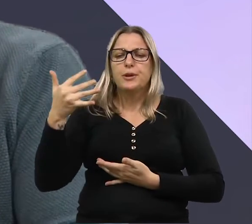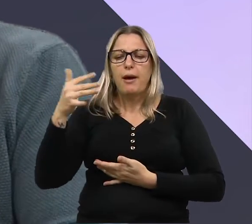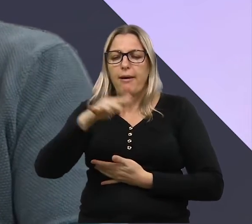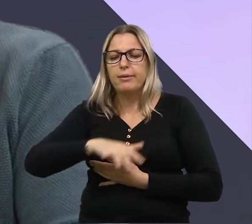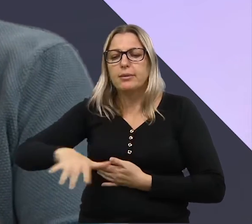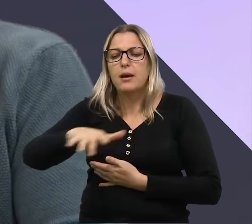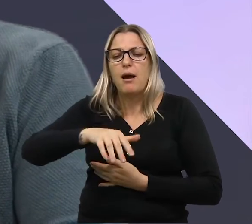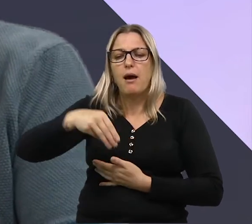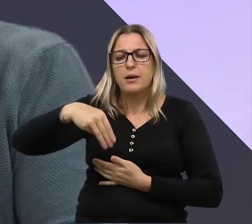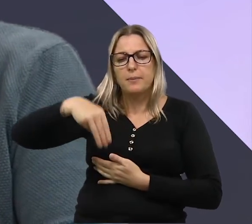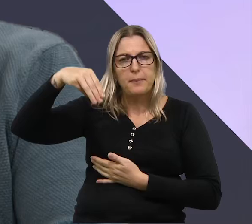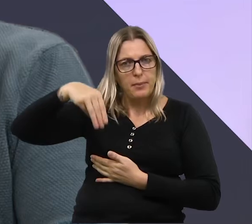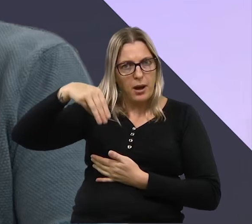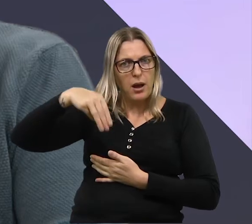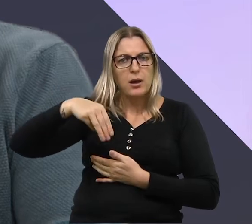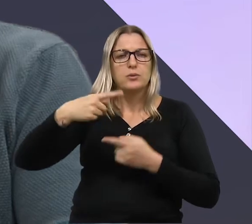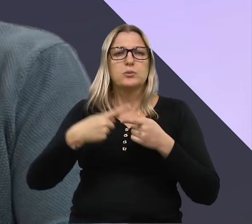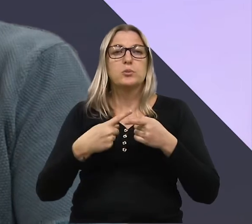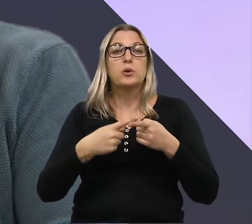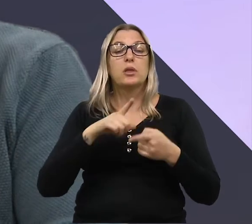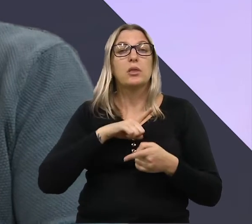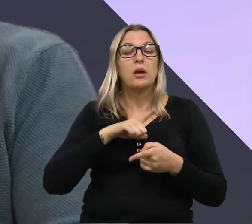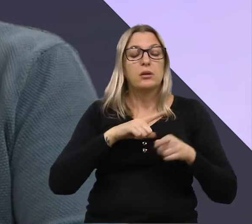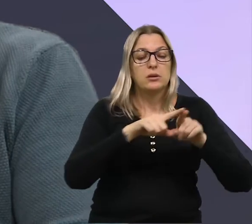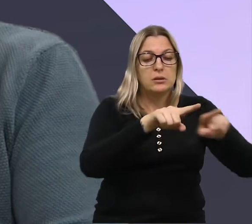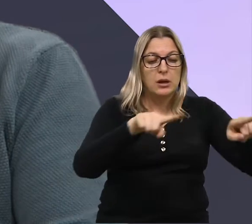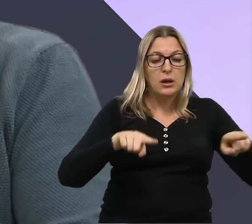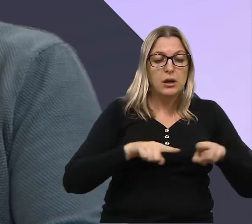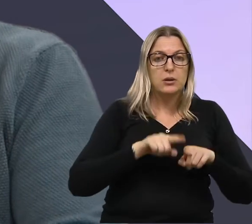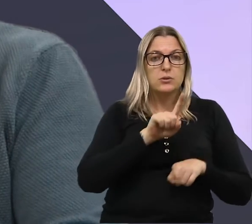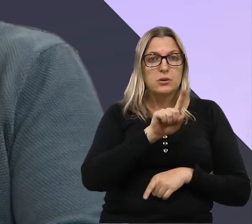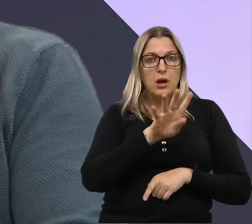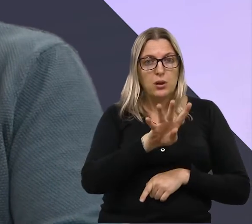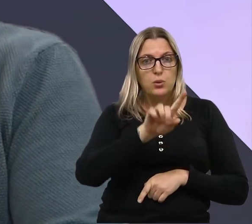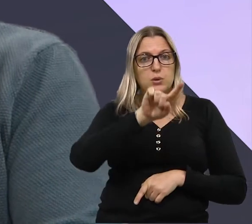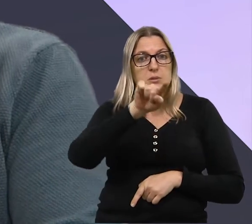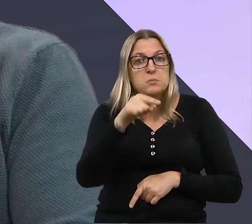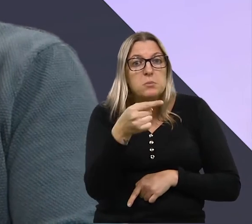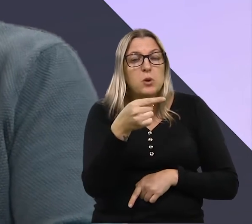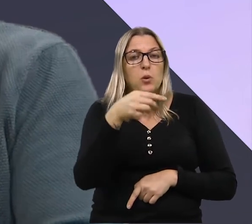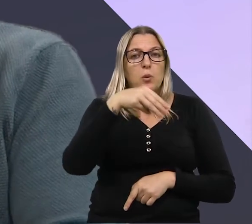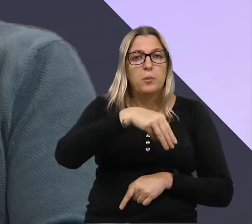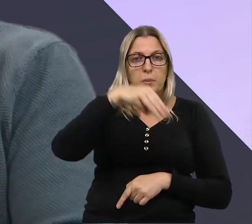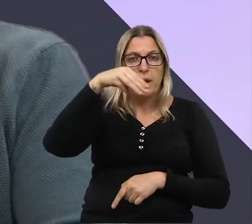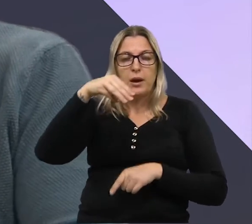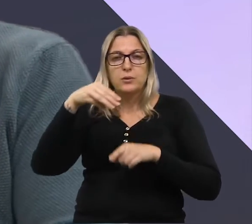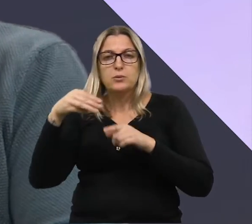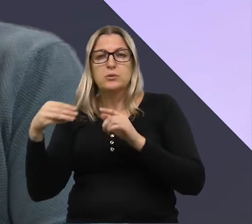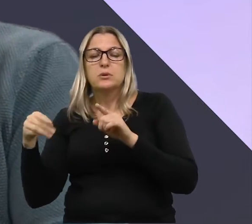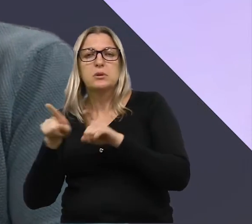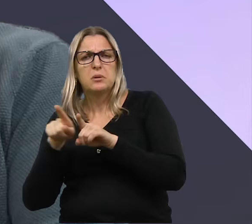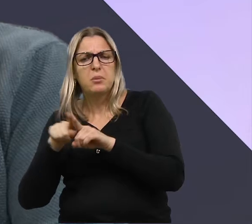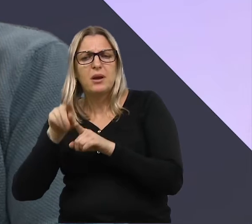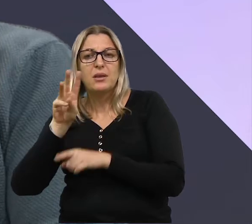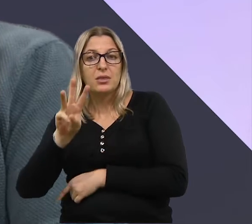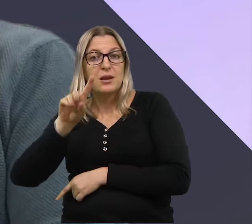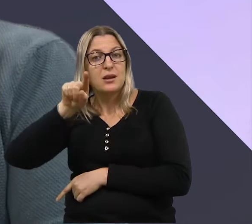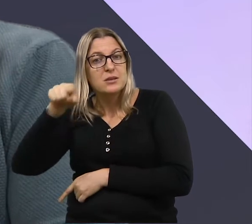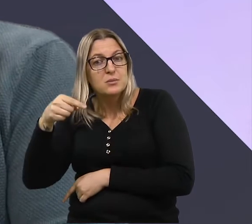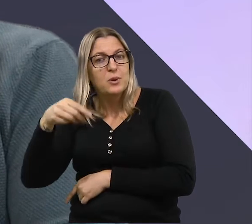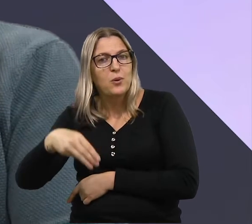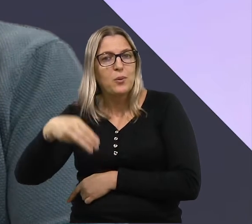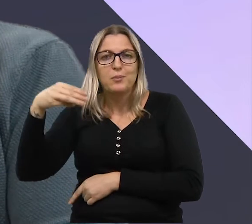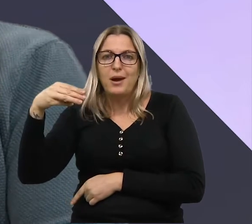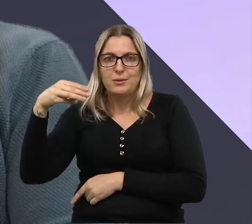metragem nós temos ter ganho de 14 mil metros os maiores até os menores em torno de 3500 metros então nós temos separar tudo isso